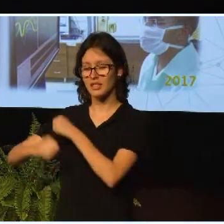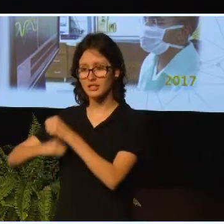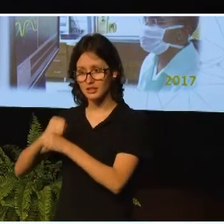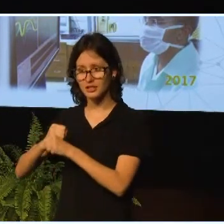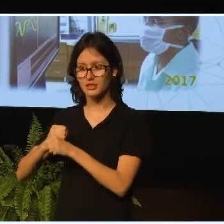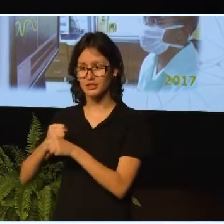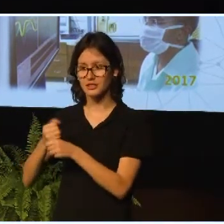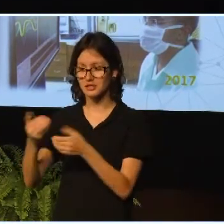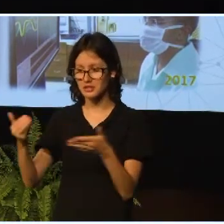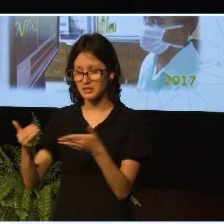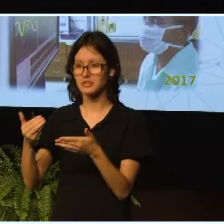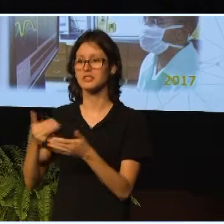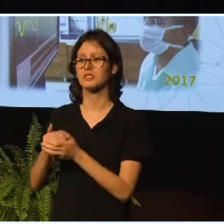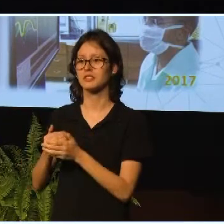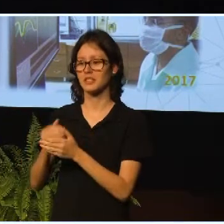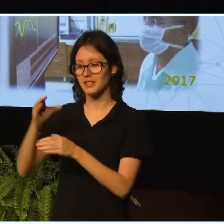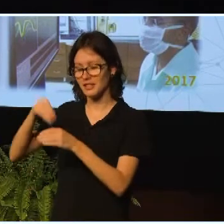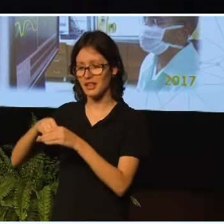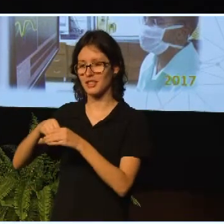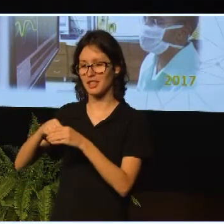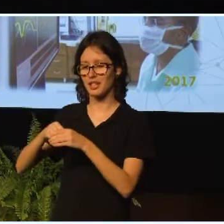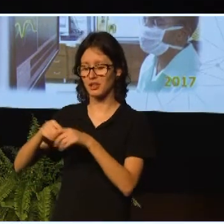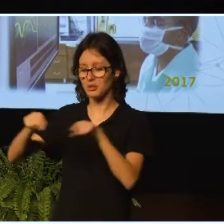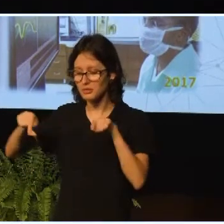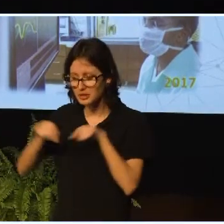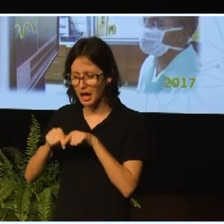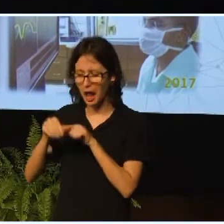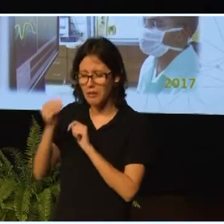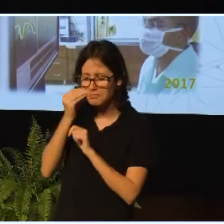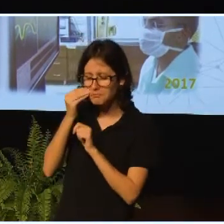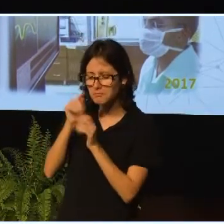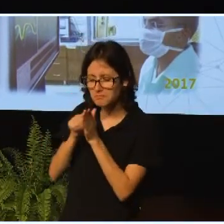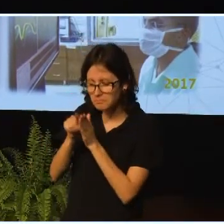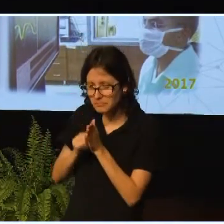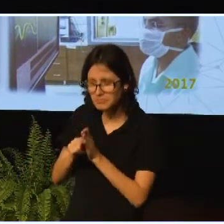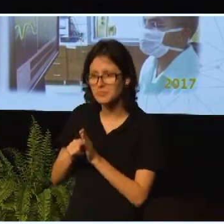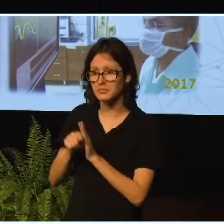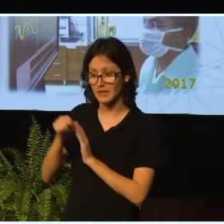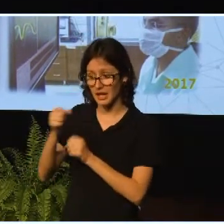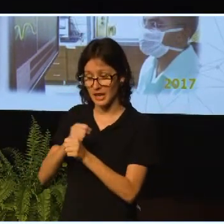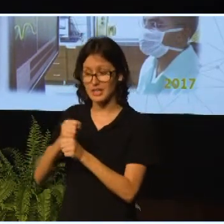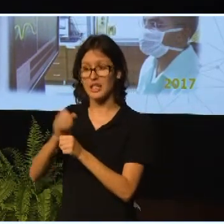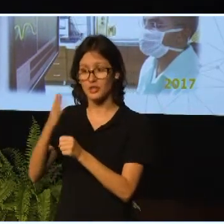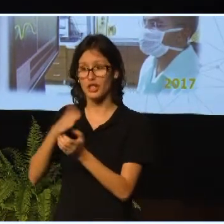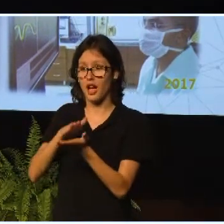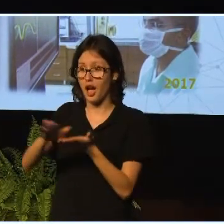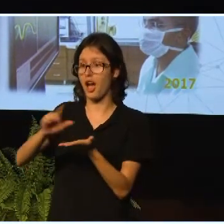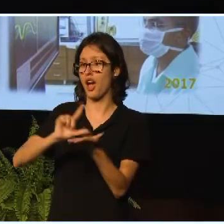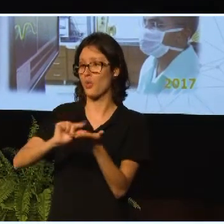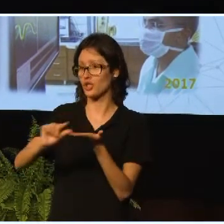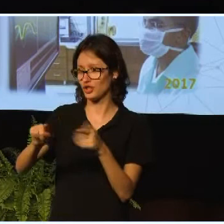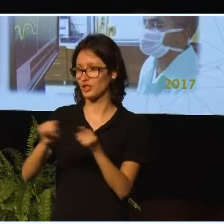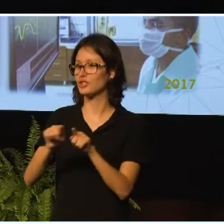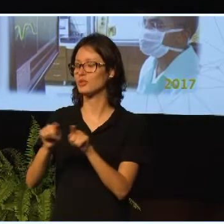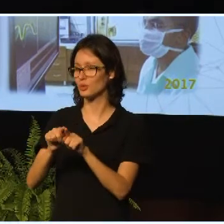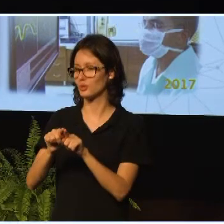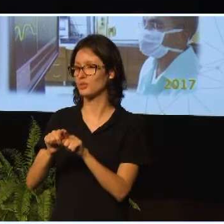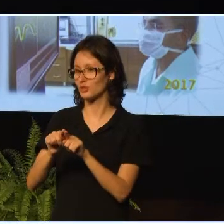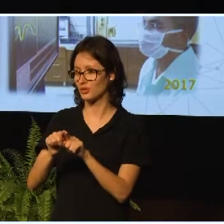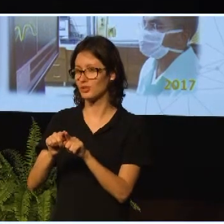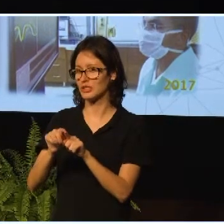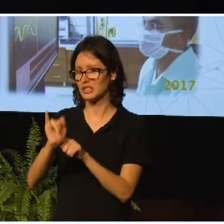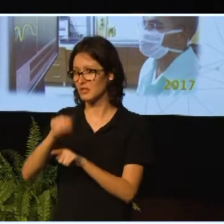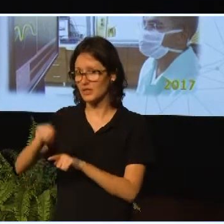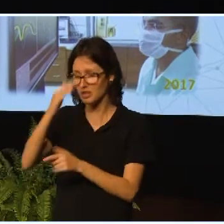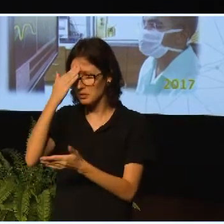depois, está o Firmino lá no laboratório. Esse ano, já saiu um artigo desse aluno. Ou seja, se